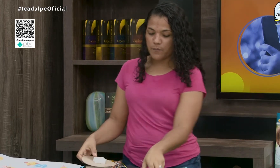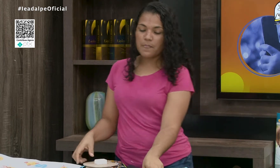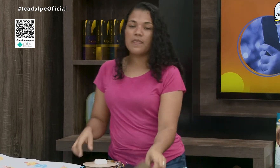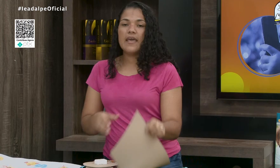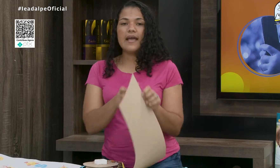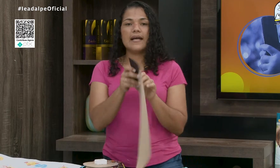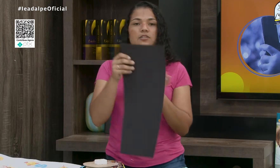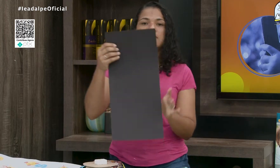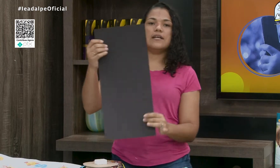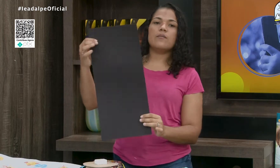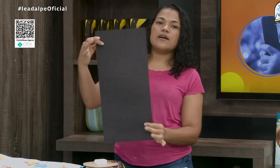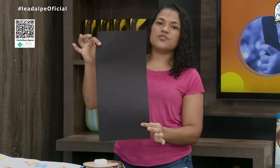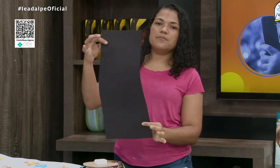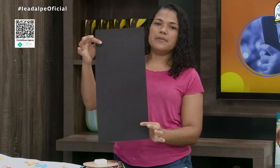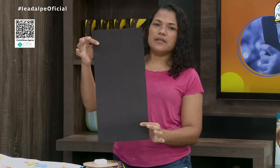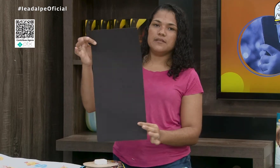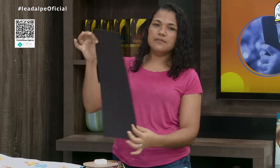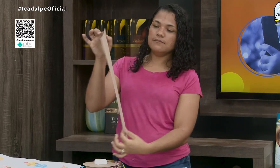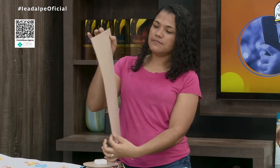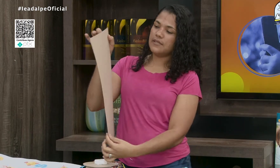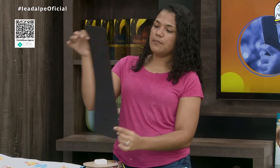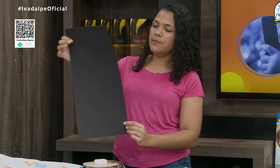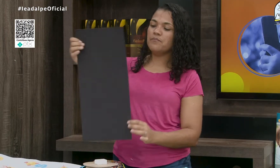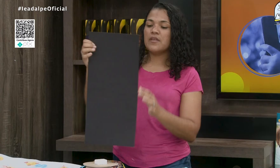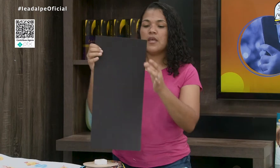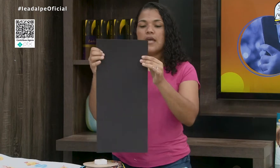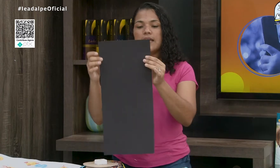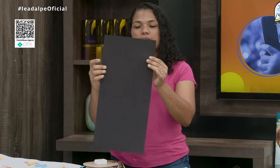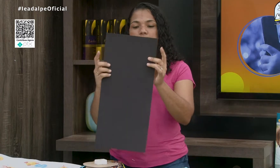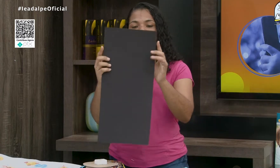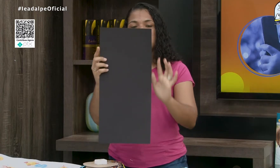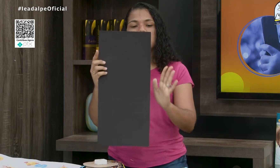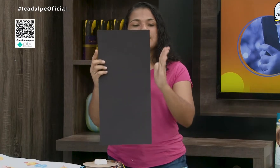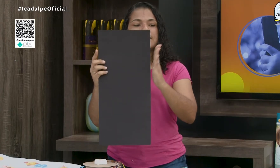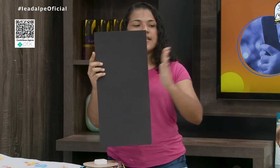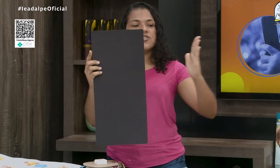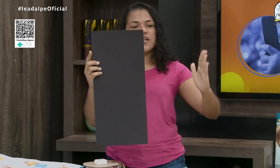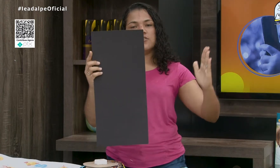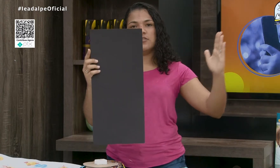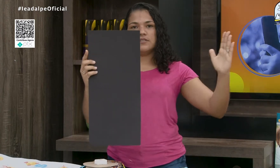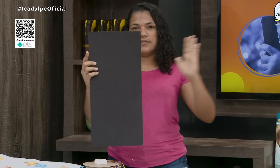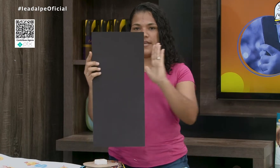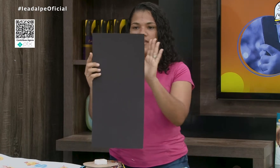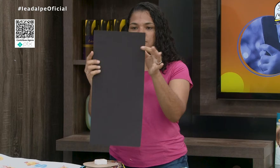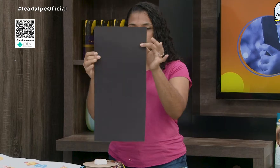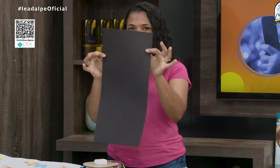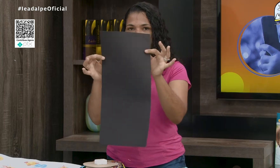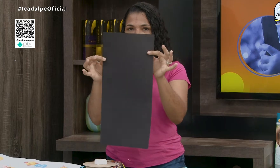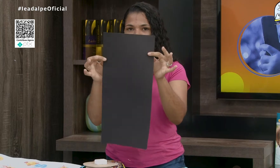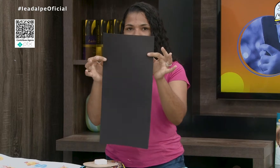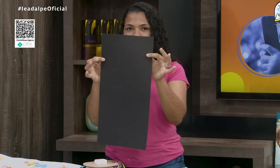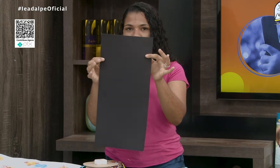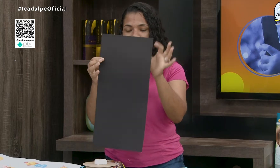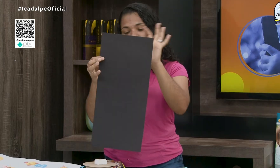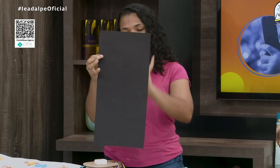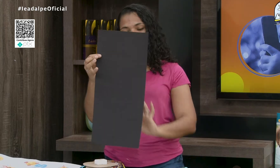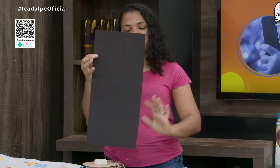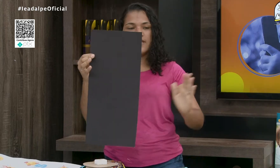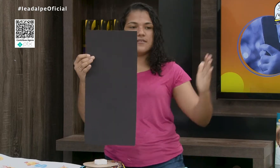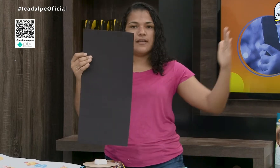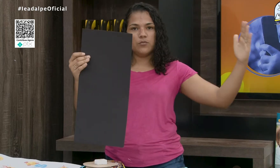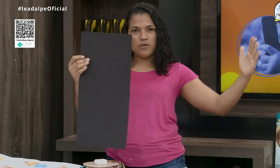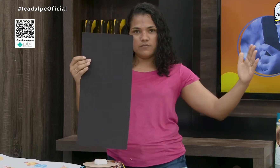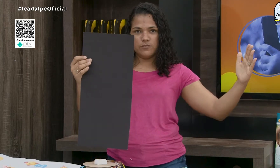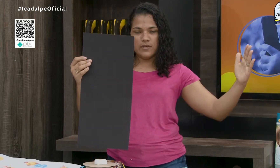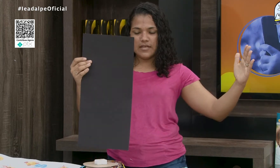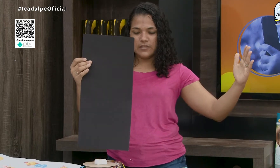Aqui, ó, é cartolina guache preta. Tá bom? Aqui tá no tamanho de três quadradinhos retângulos